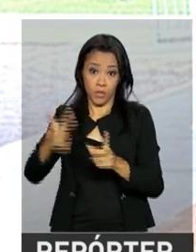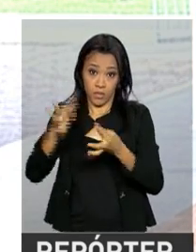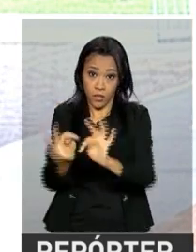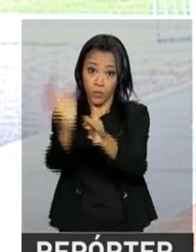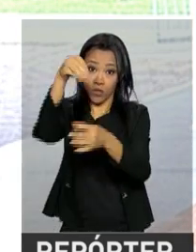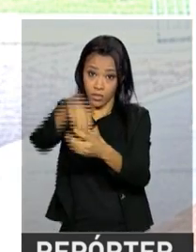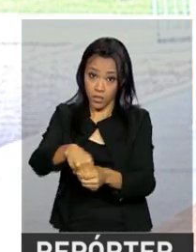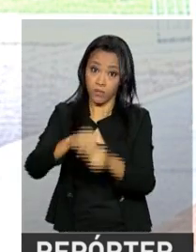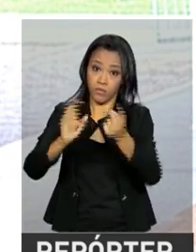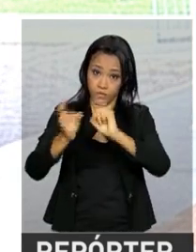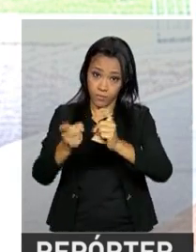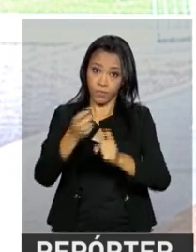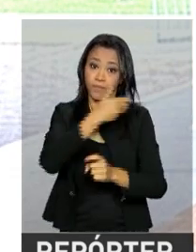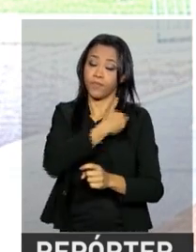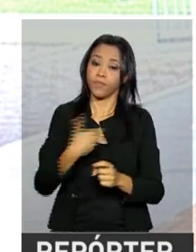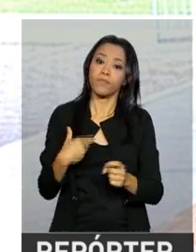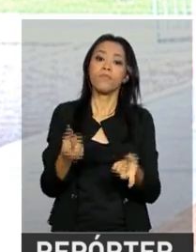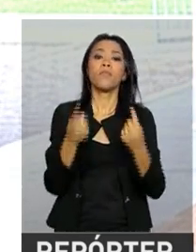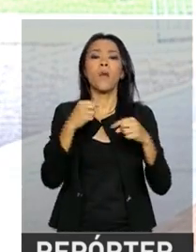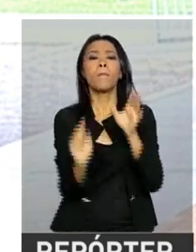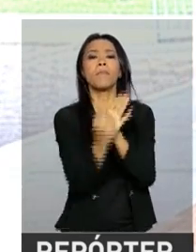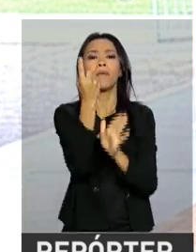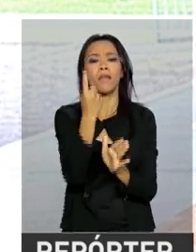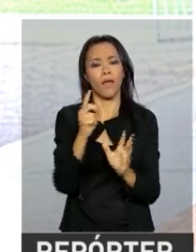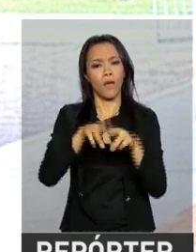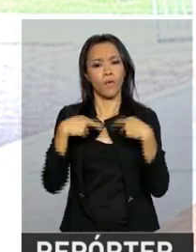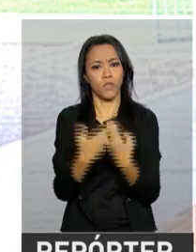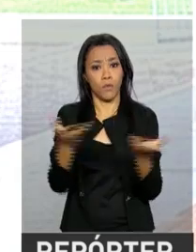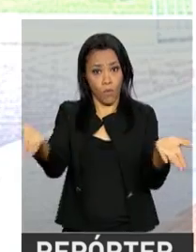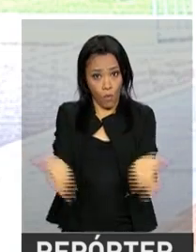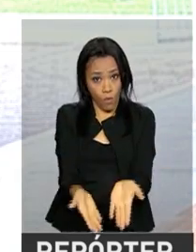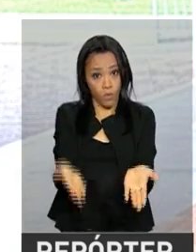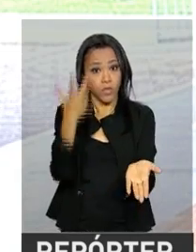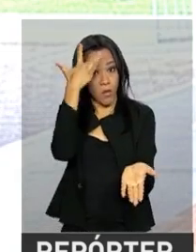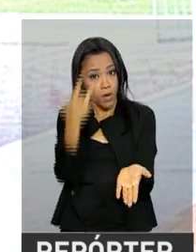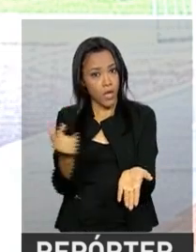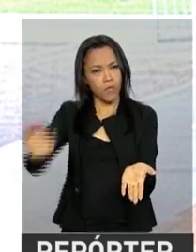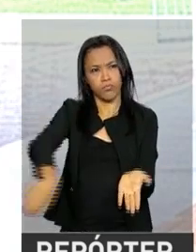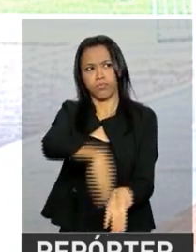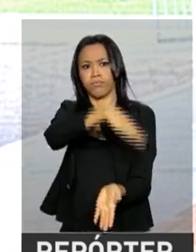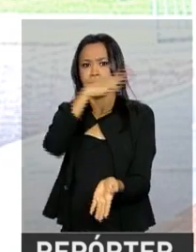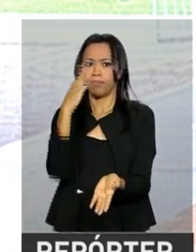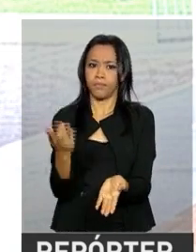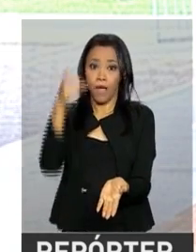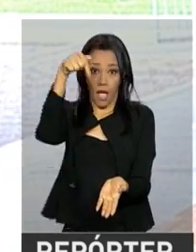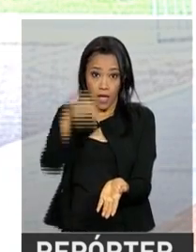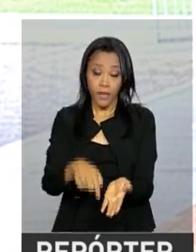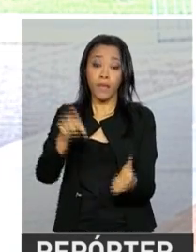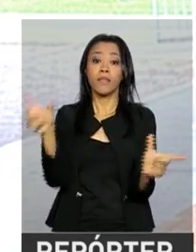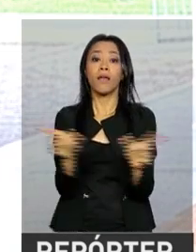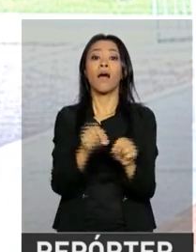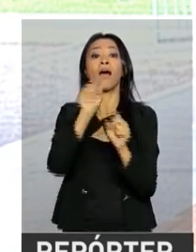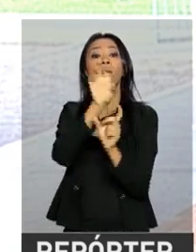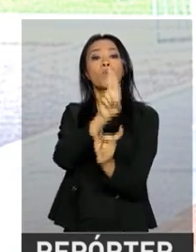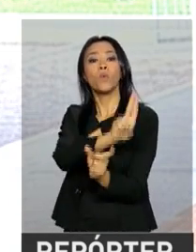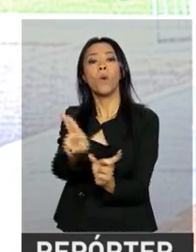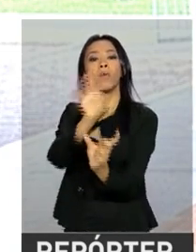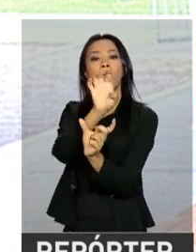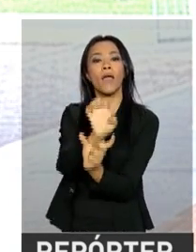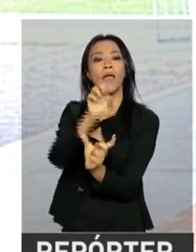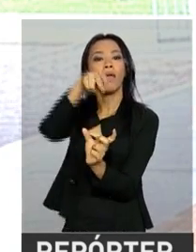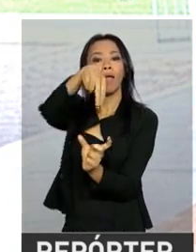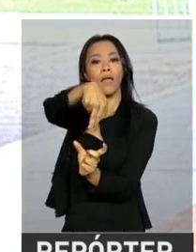rodada de reuniões dos grupos de trabalho então acontece hoje e amanhã durante todo o dia aqui na escola nacional de administração pública